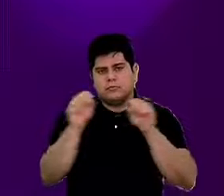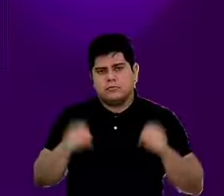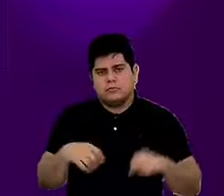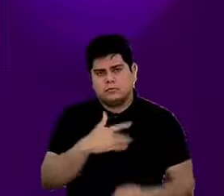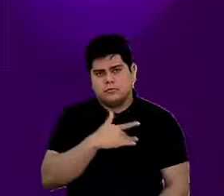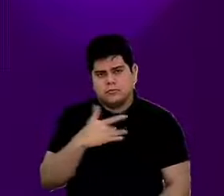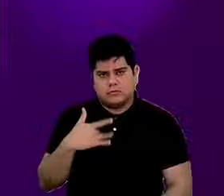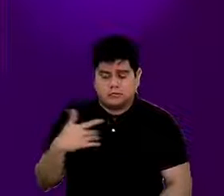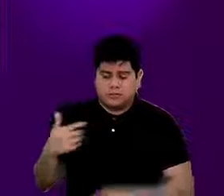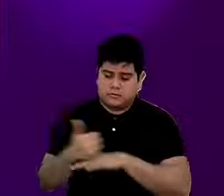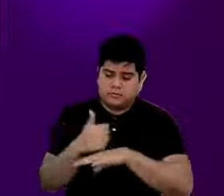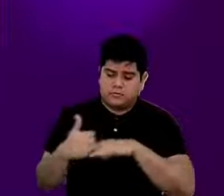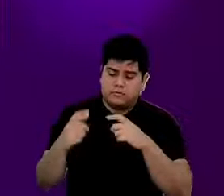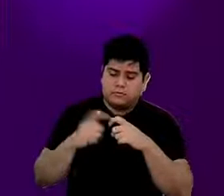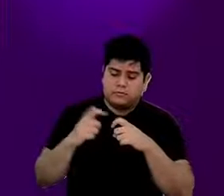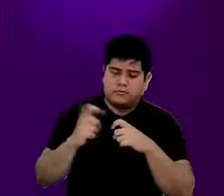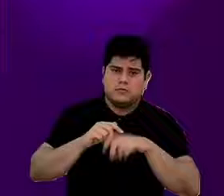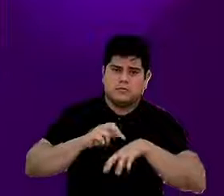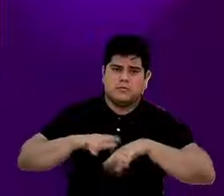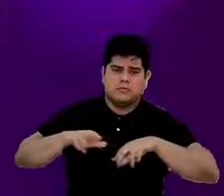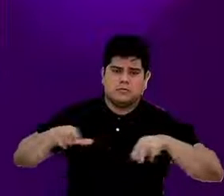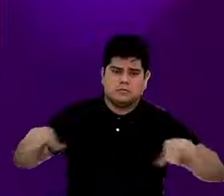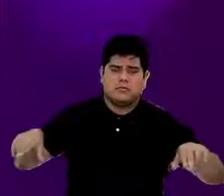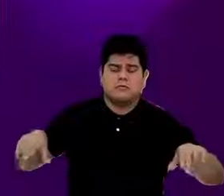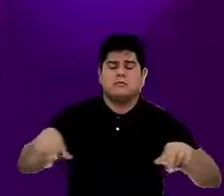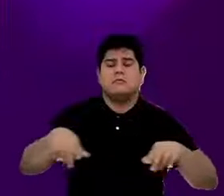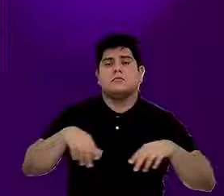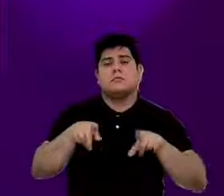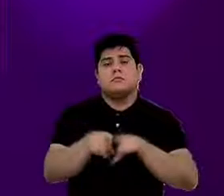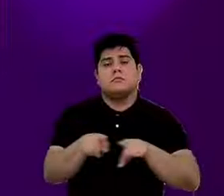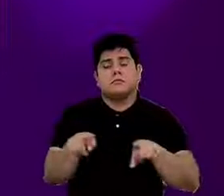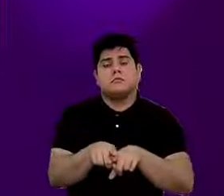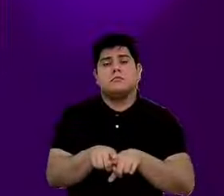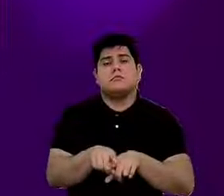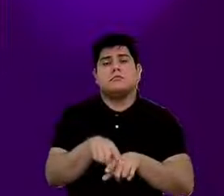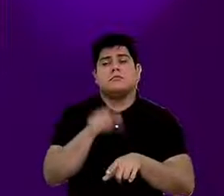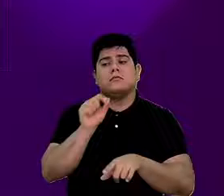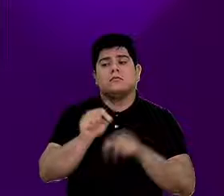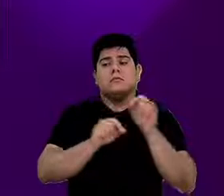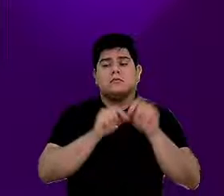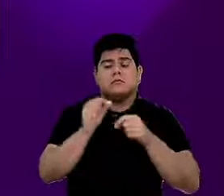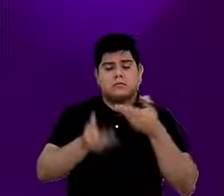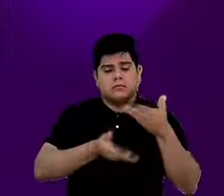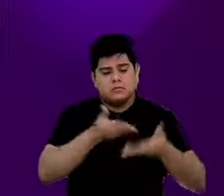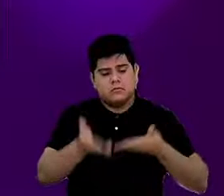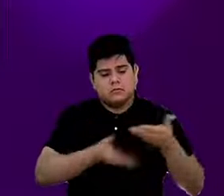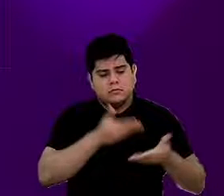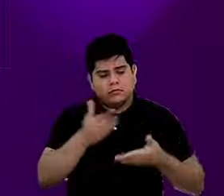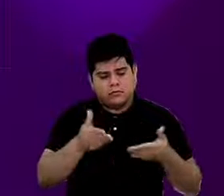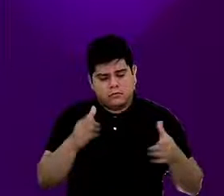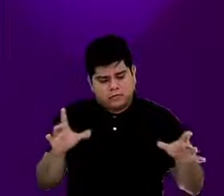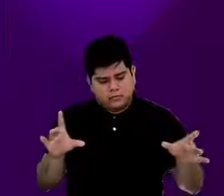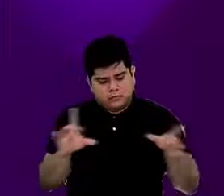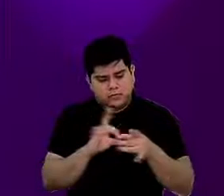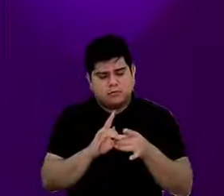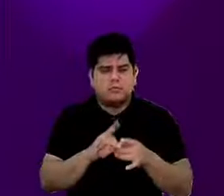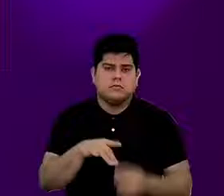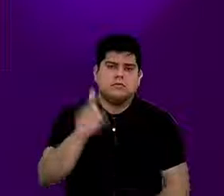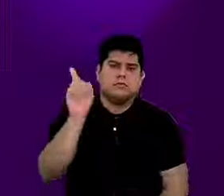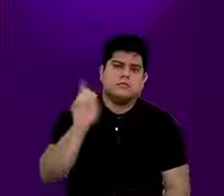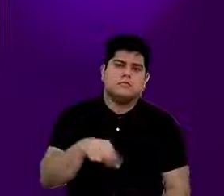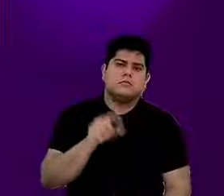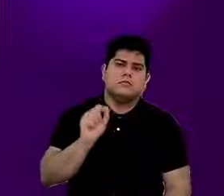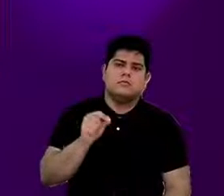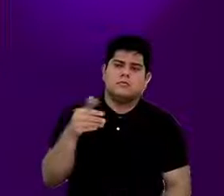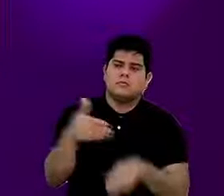saúde, profissionais médicos de diversas especialidades, e também um ponto desse cuidado integrado é a questão